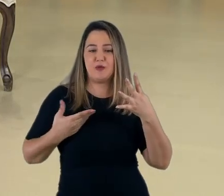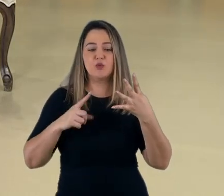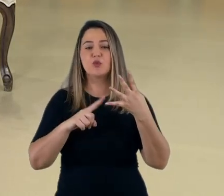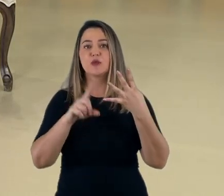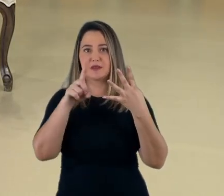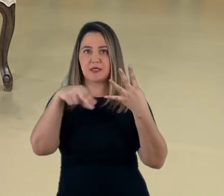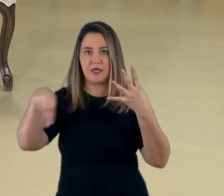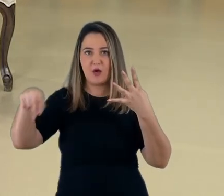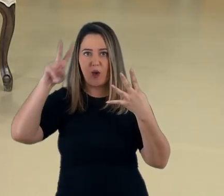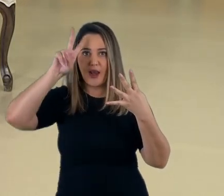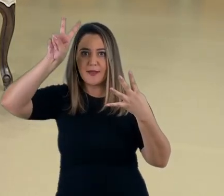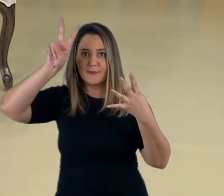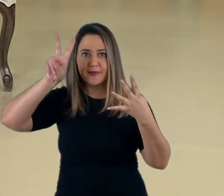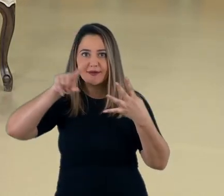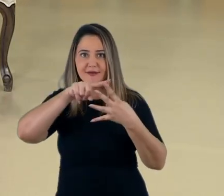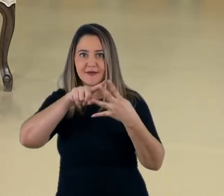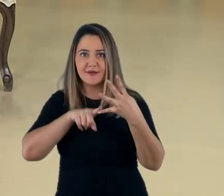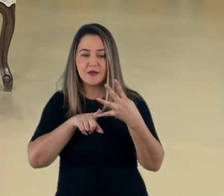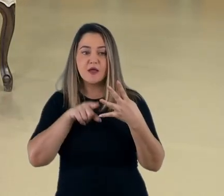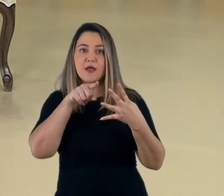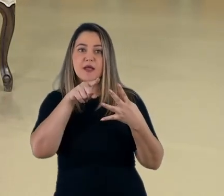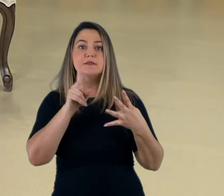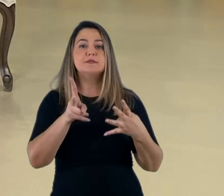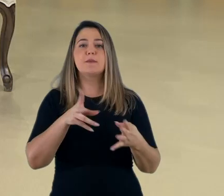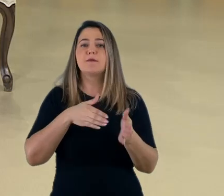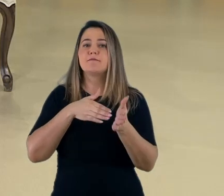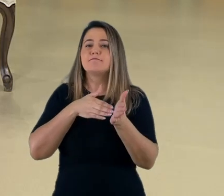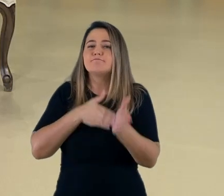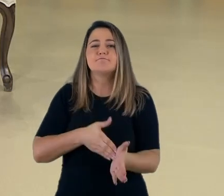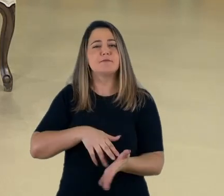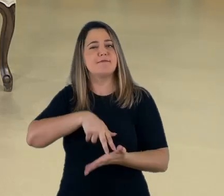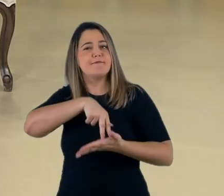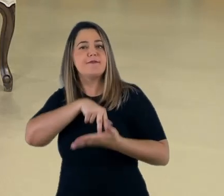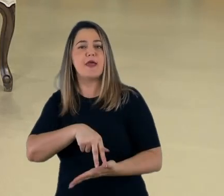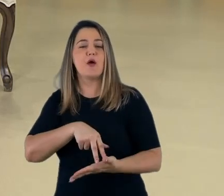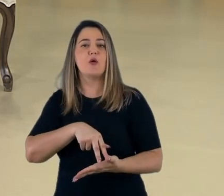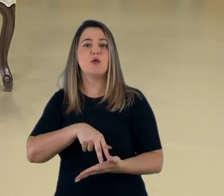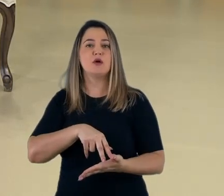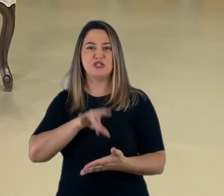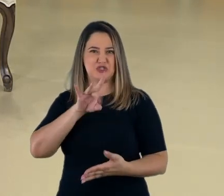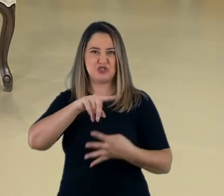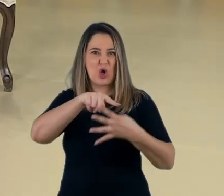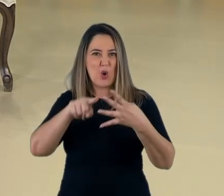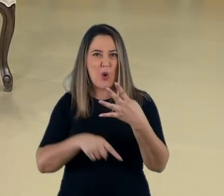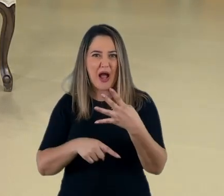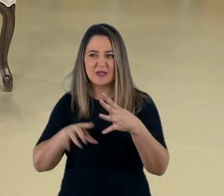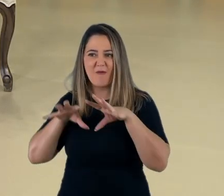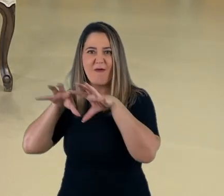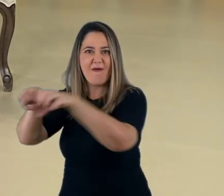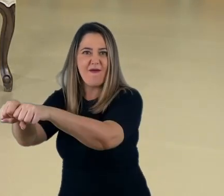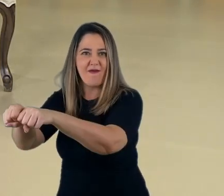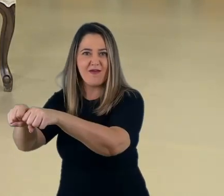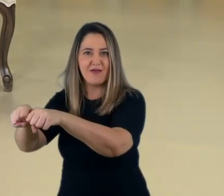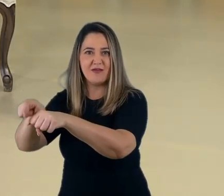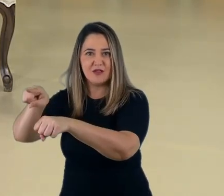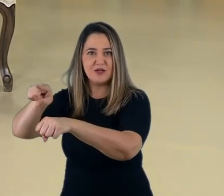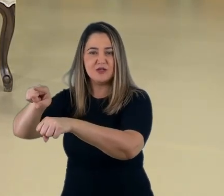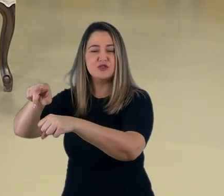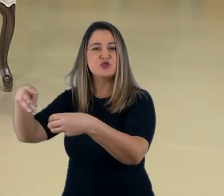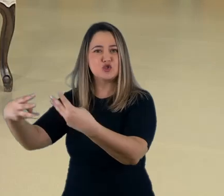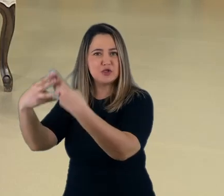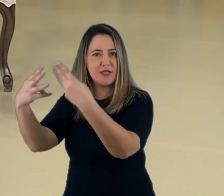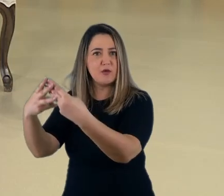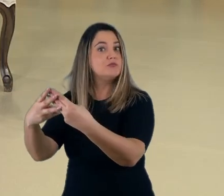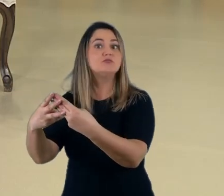4 jovens hebreus para o cativeiro. Levou muitos outros jovens, Mas por que a Bíblia fala da fidelidade de apenas